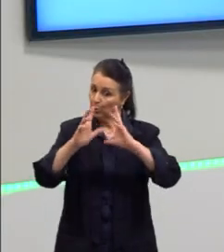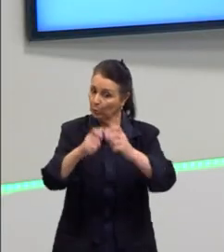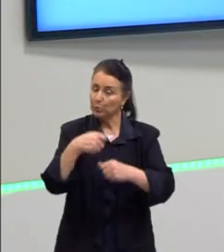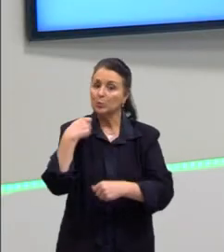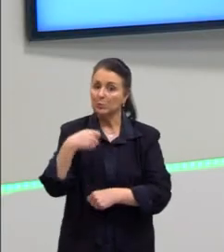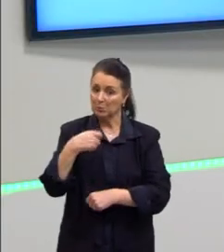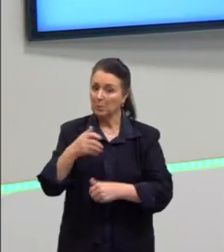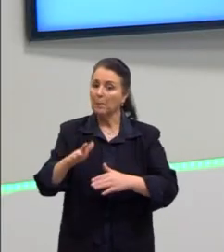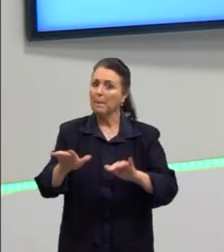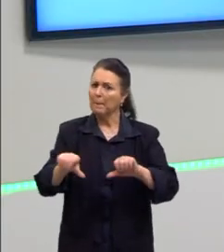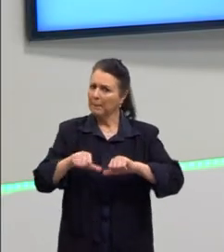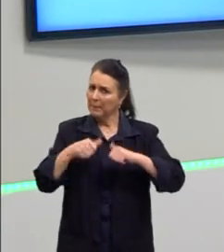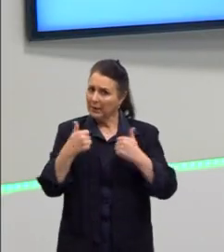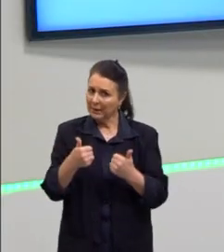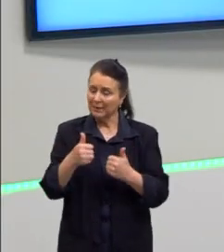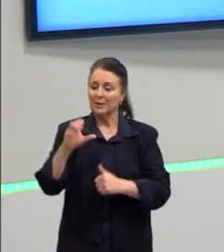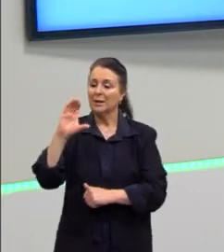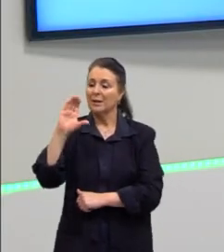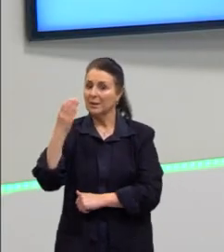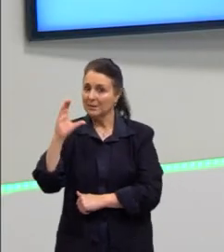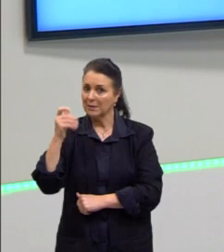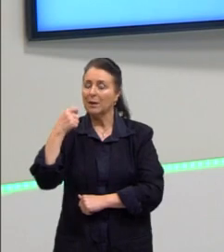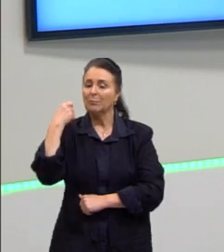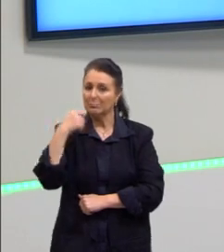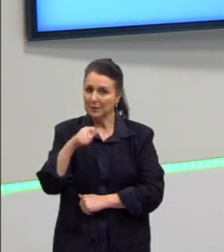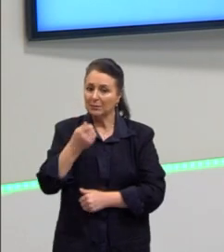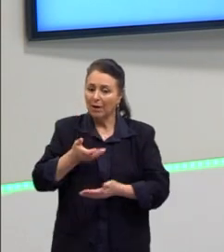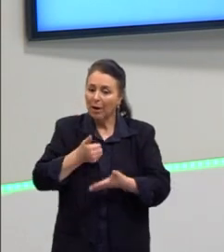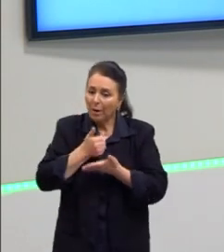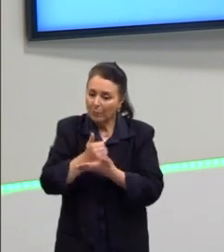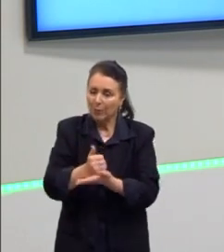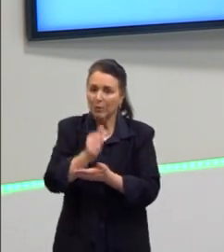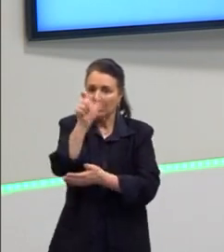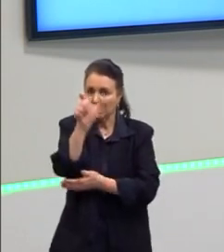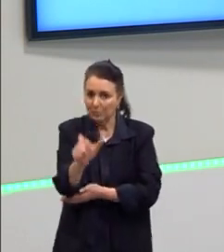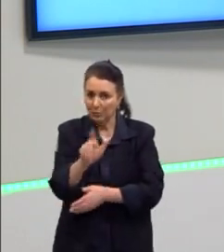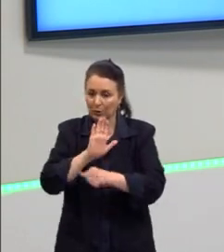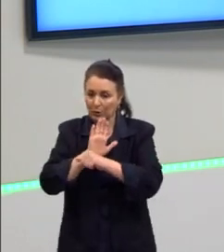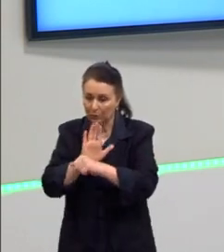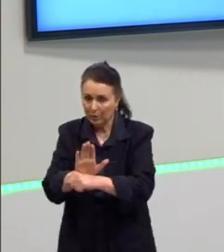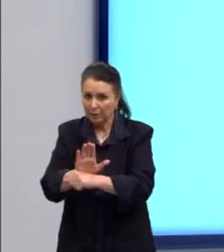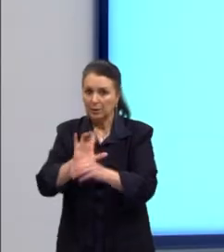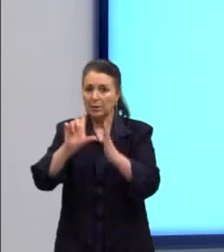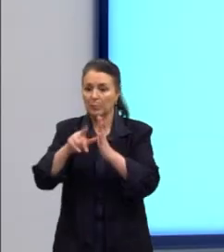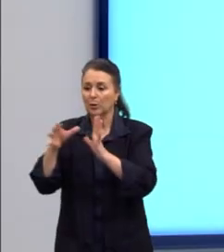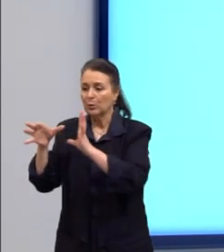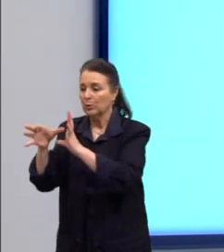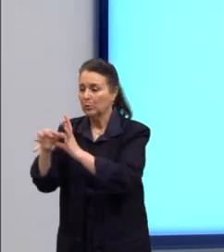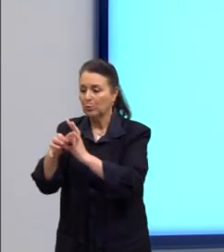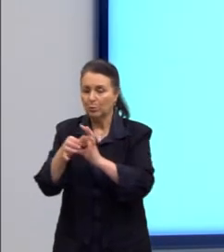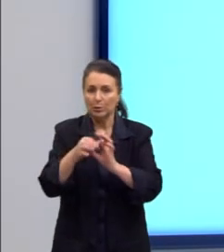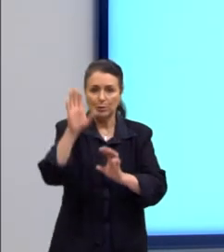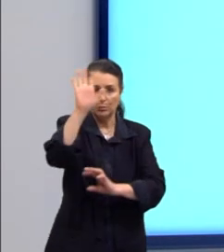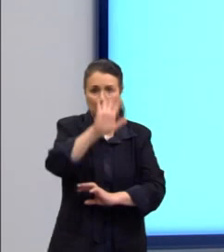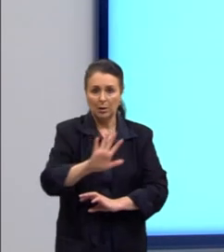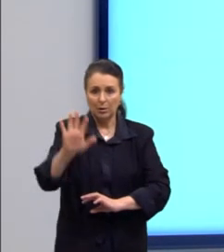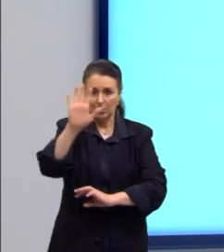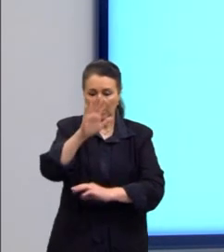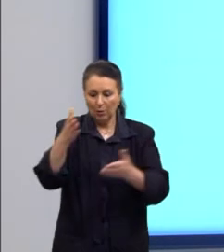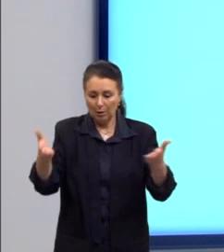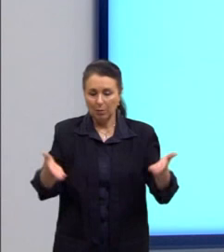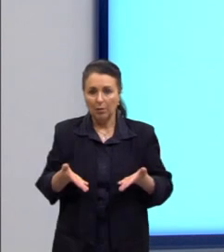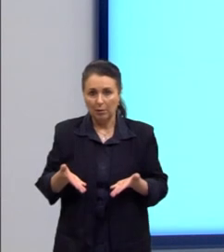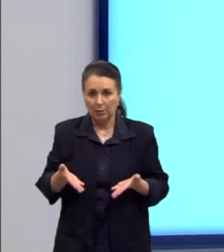humanizado e a ciência deve isso as pessoas e depois no contexto Nacional atual